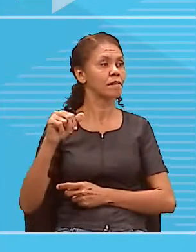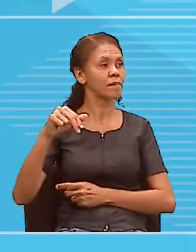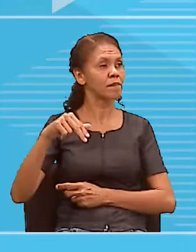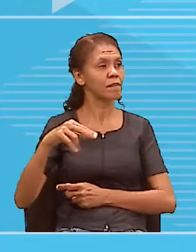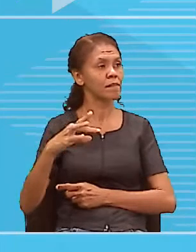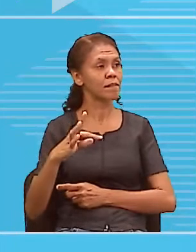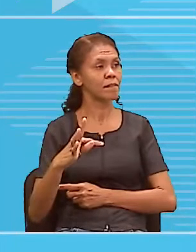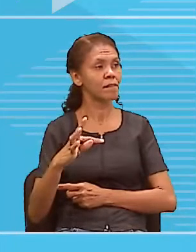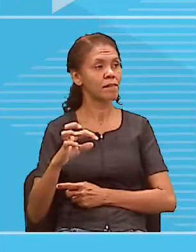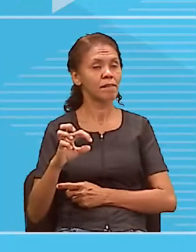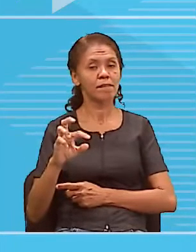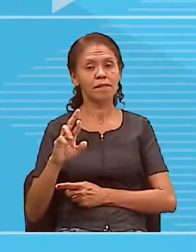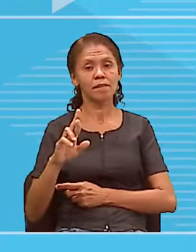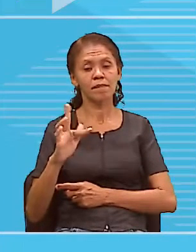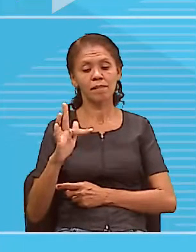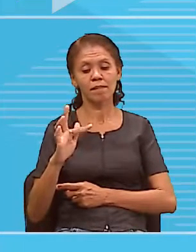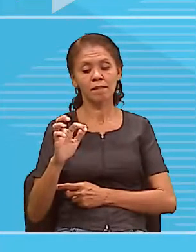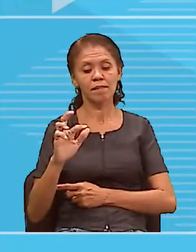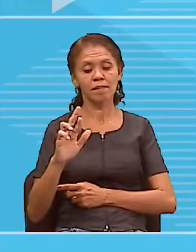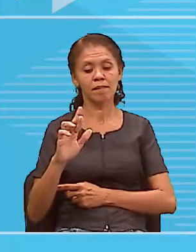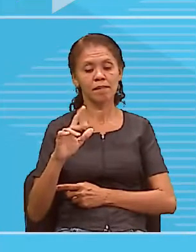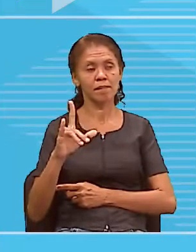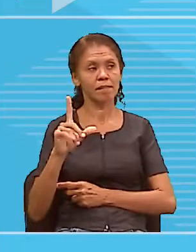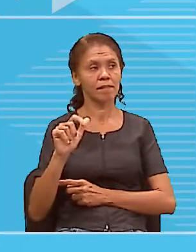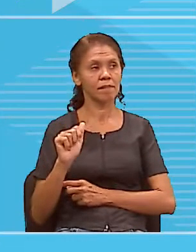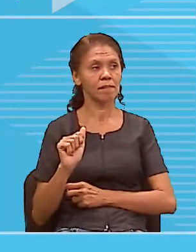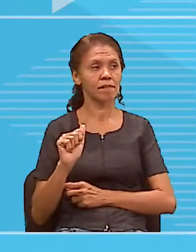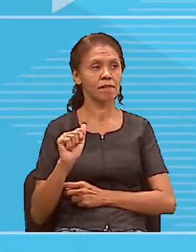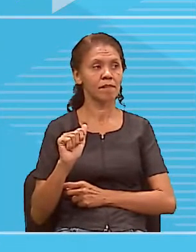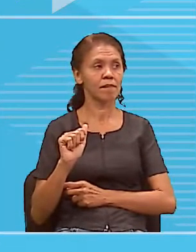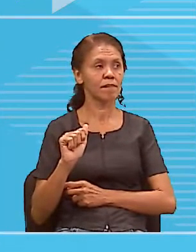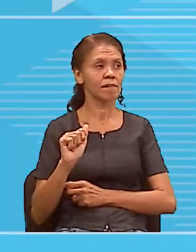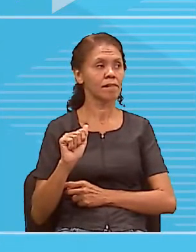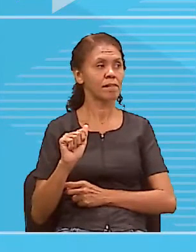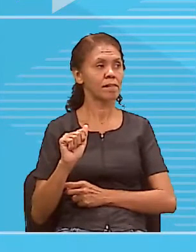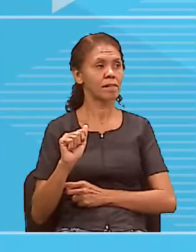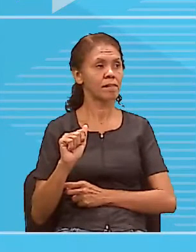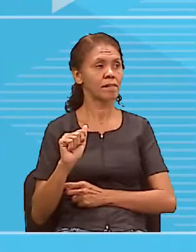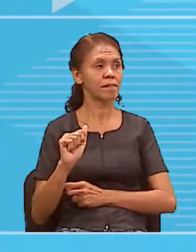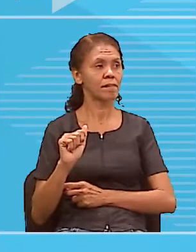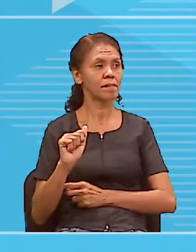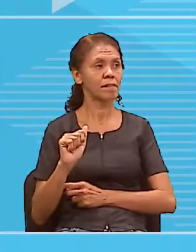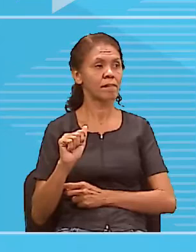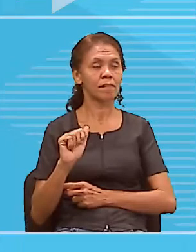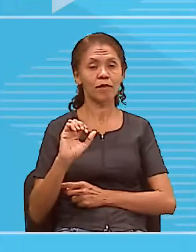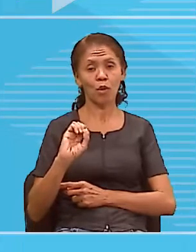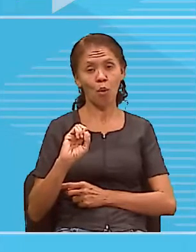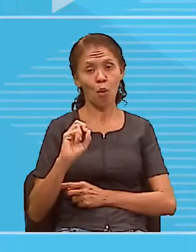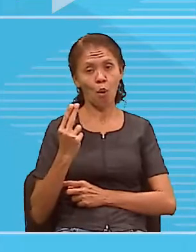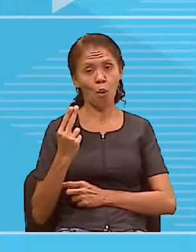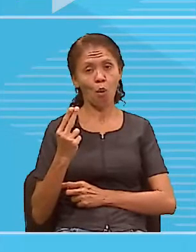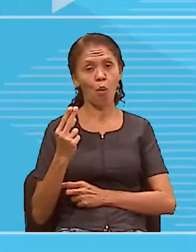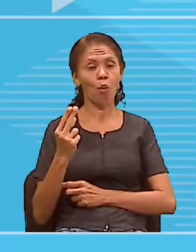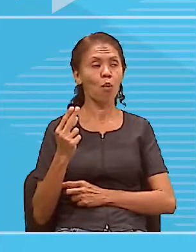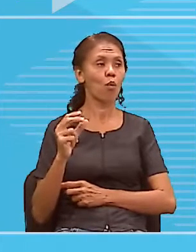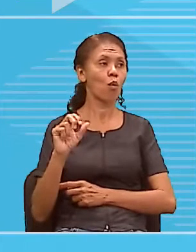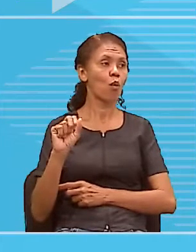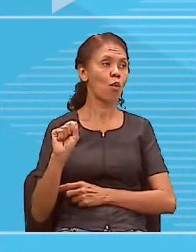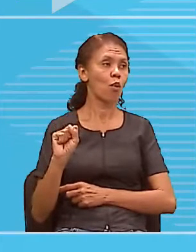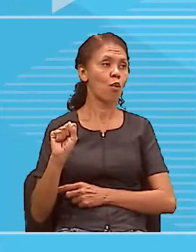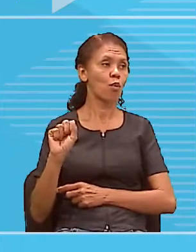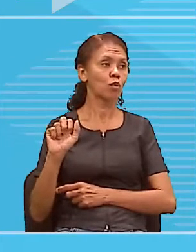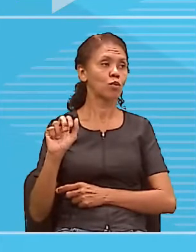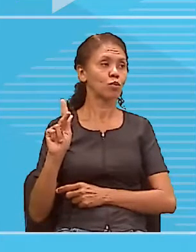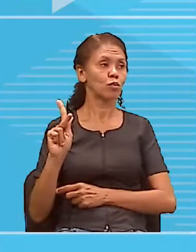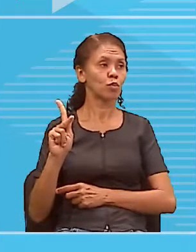ou também como ele é conhecido como fenômeno da superposição de ondas Uma